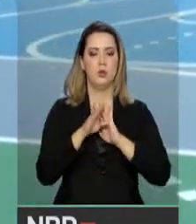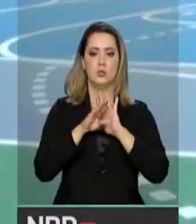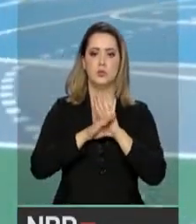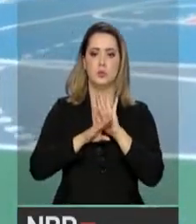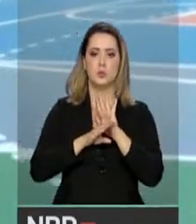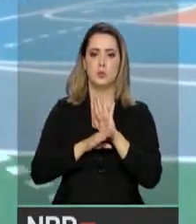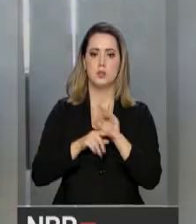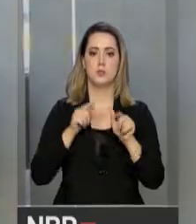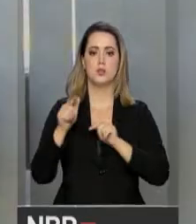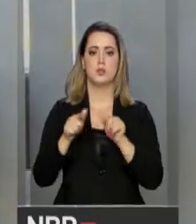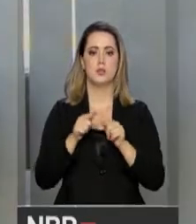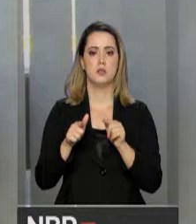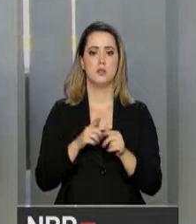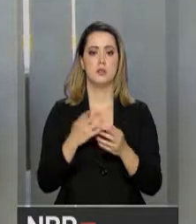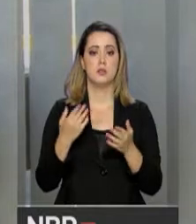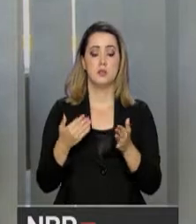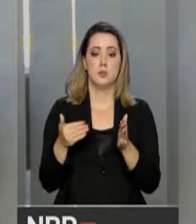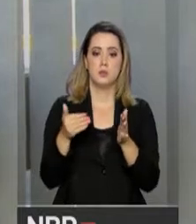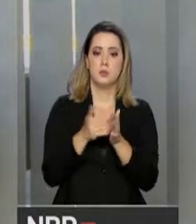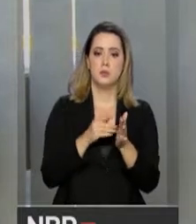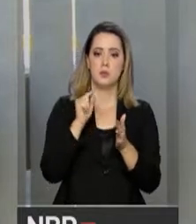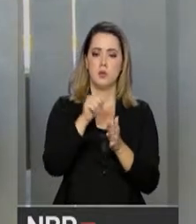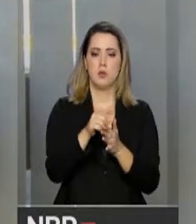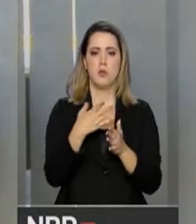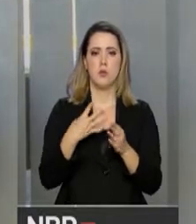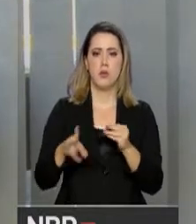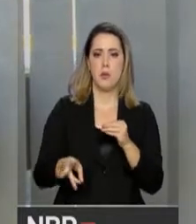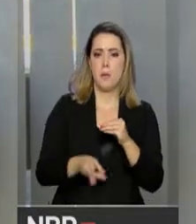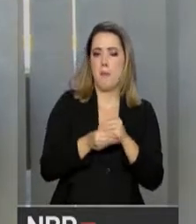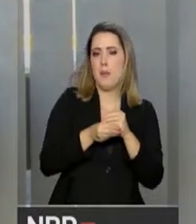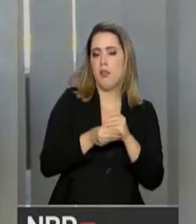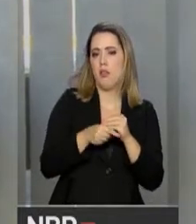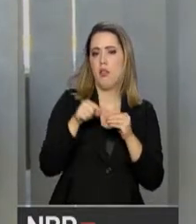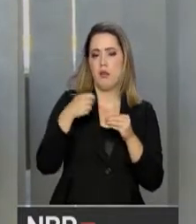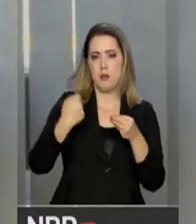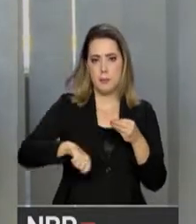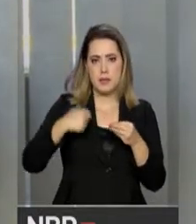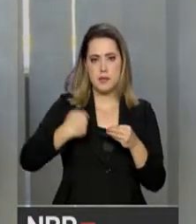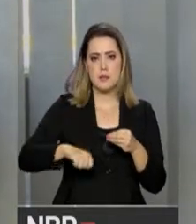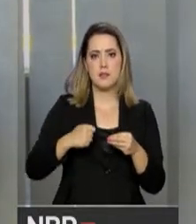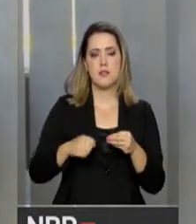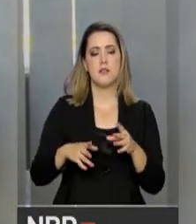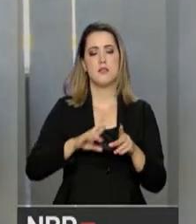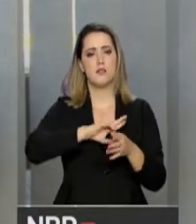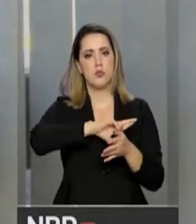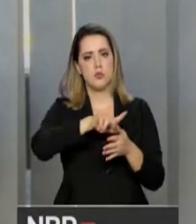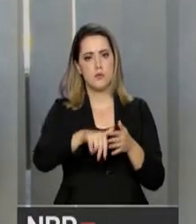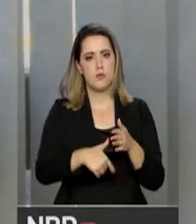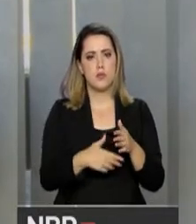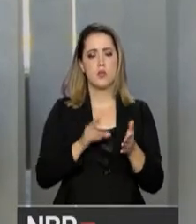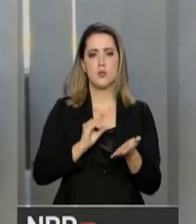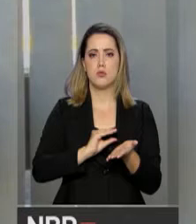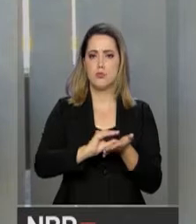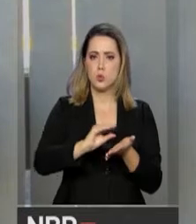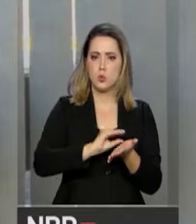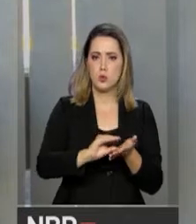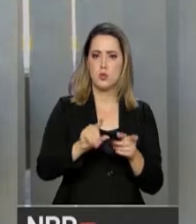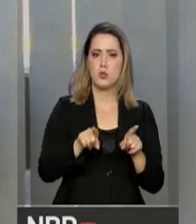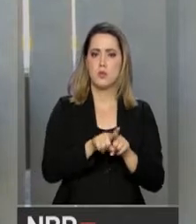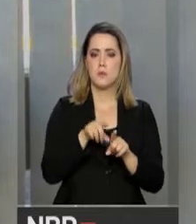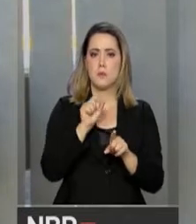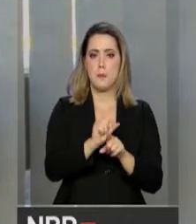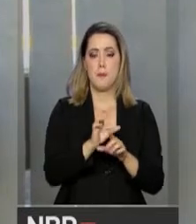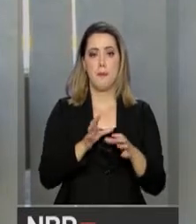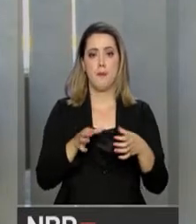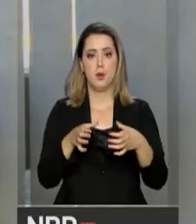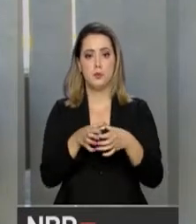atua, dentre as emendas de caráter impositivo, com as emendas extraordinárias e as emendas de bancada,